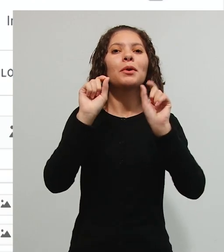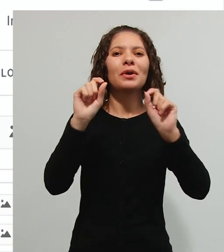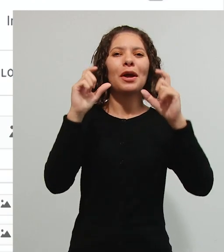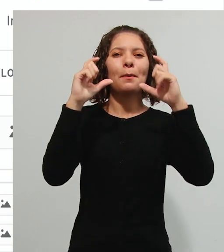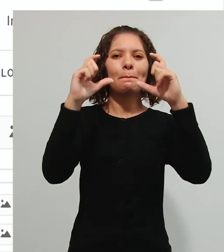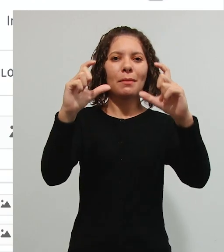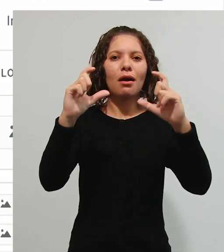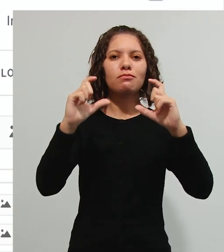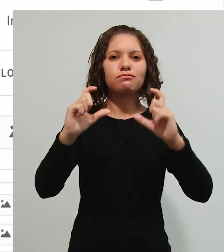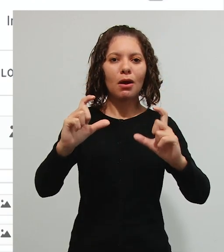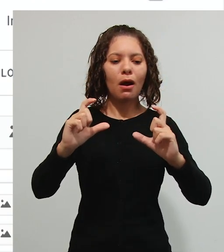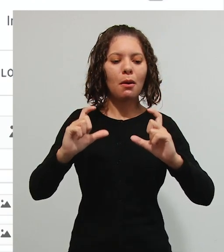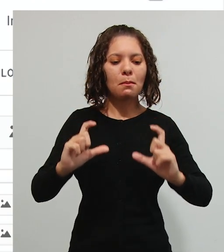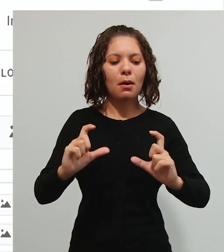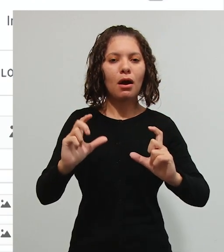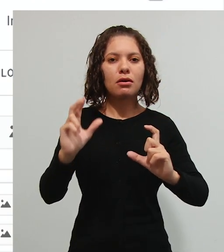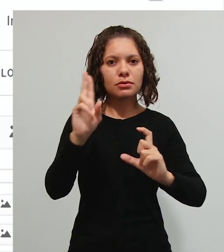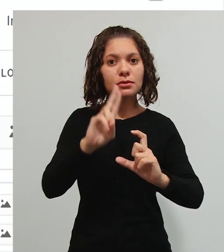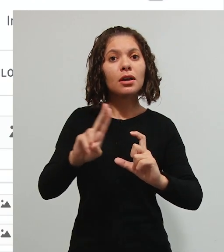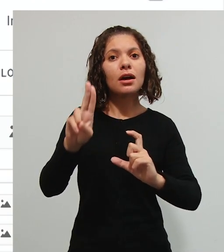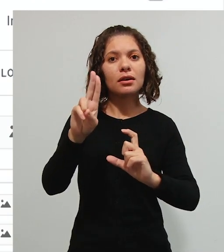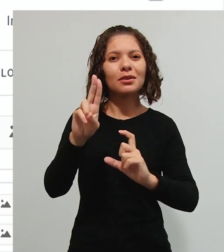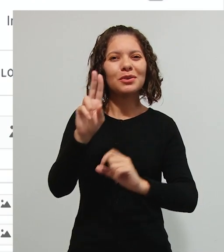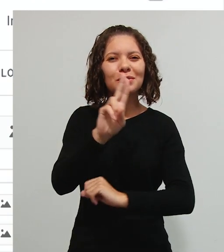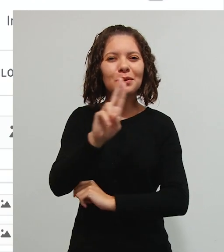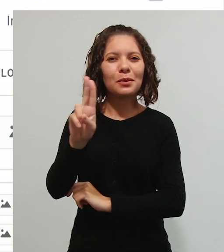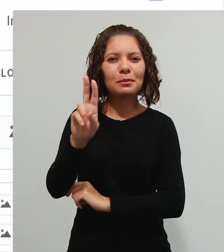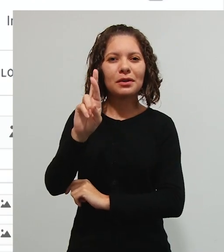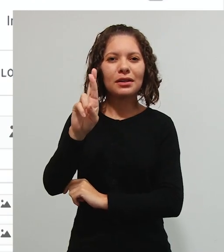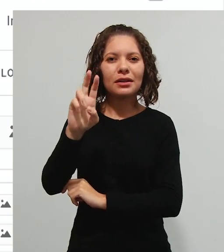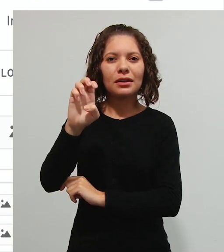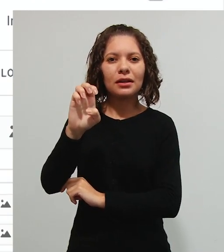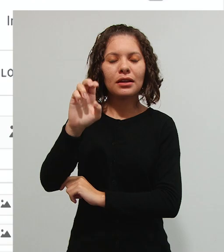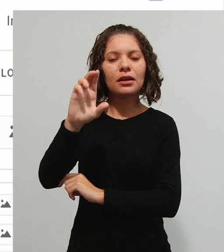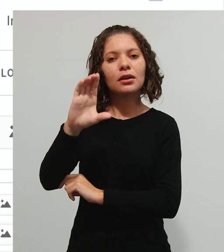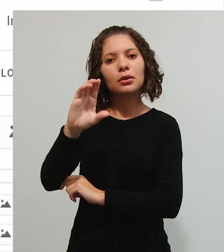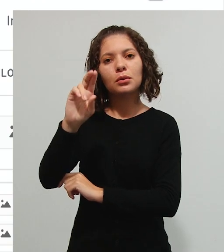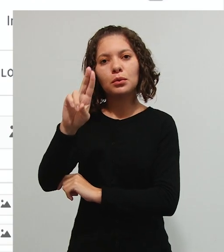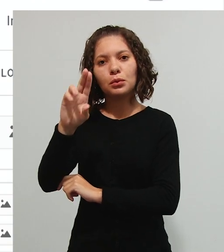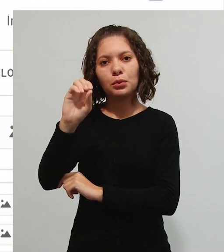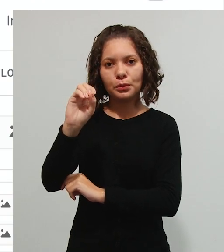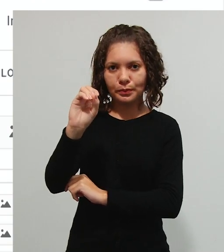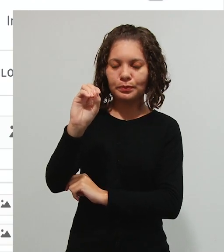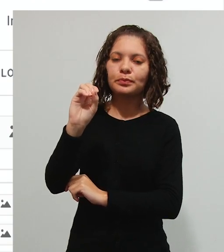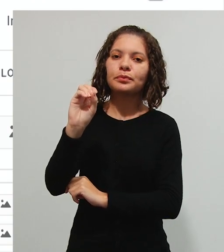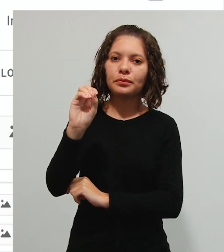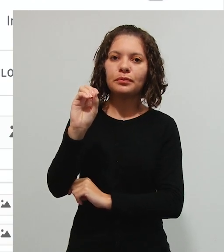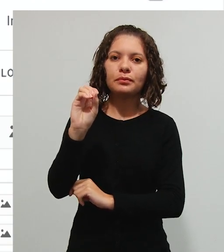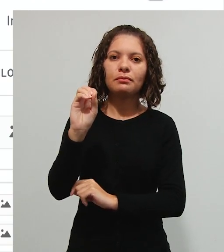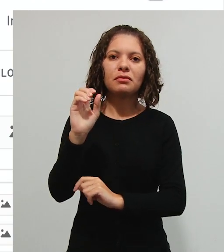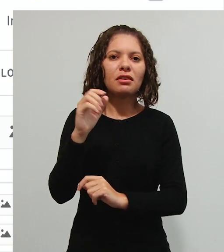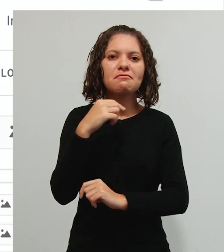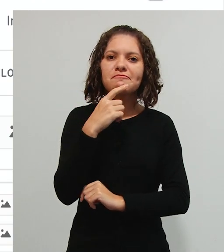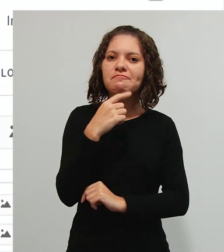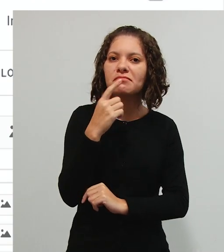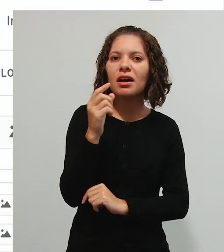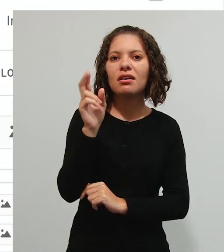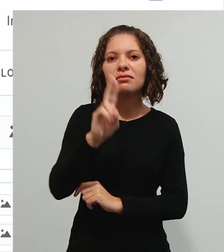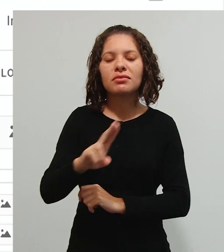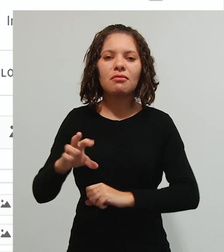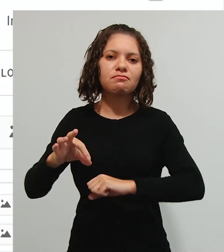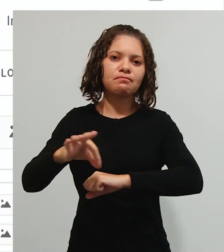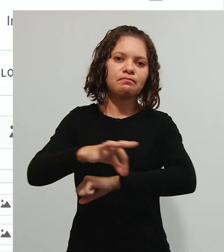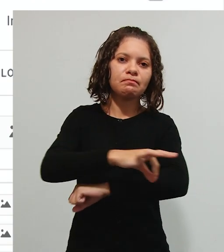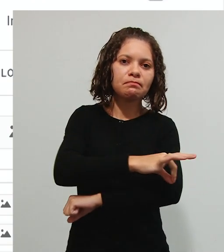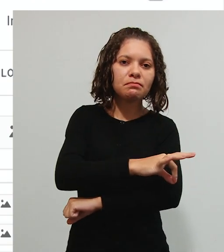digital utilizando o Google Sites, tá? Não tem como você usar a régua aqui nessa ferramenta. Então, para você fazer